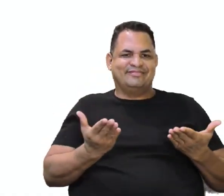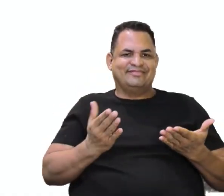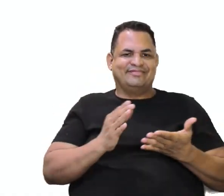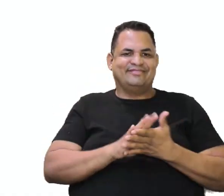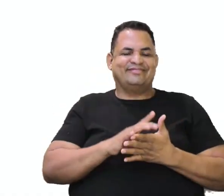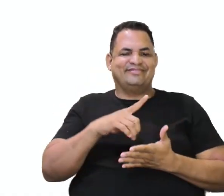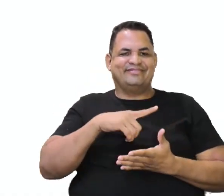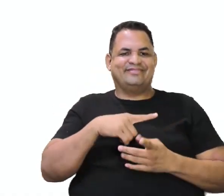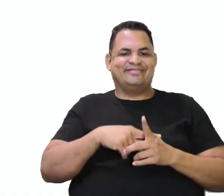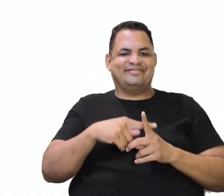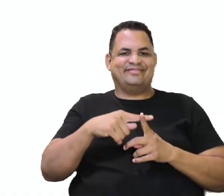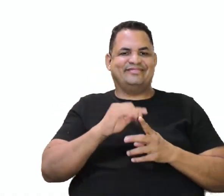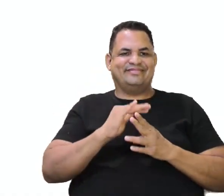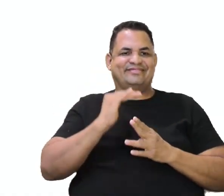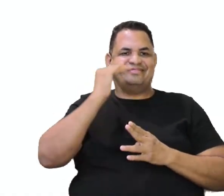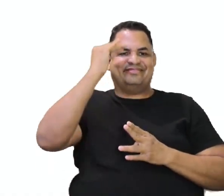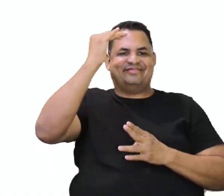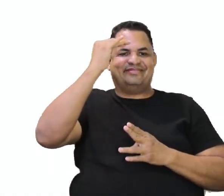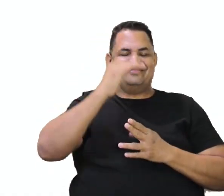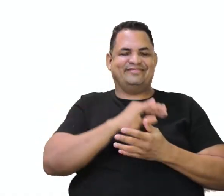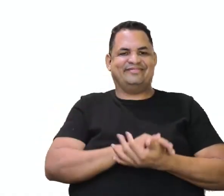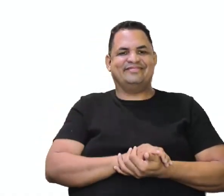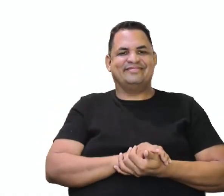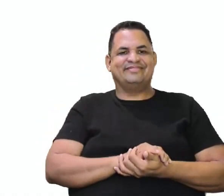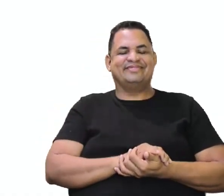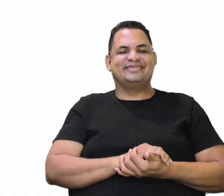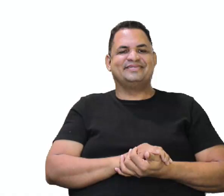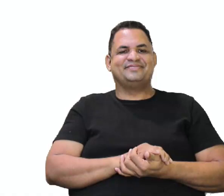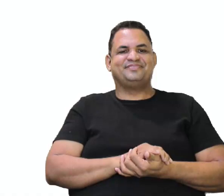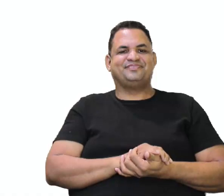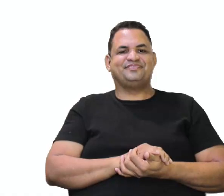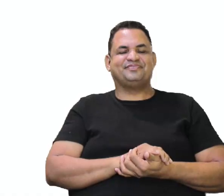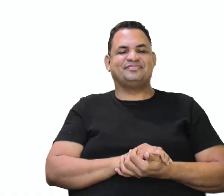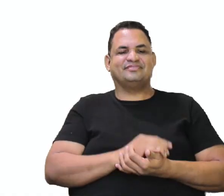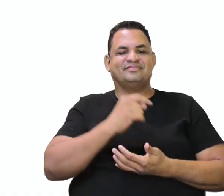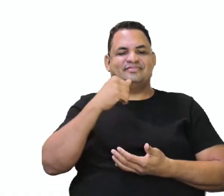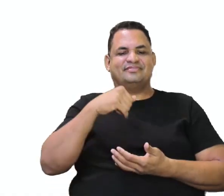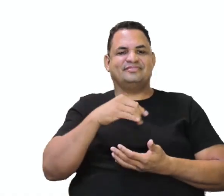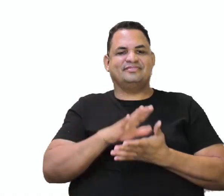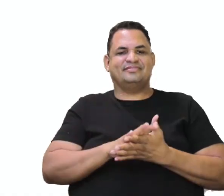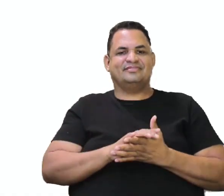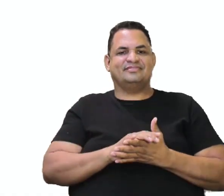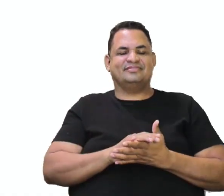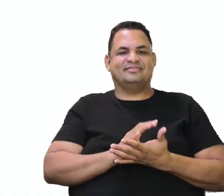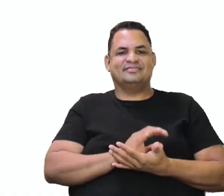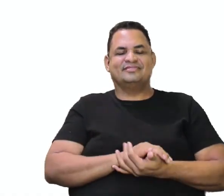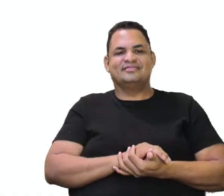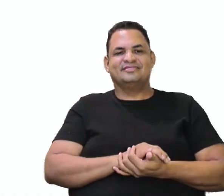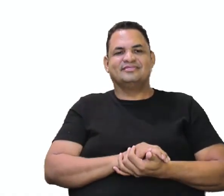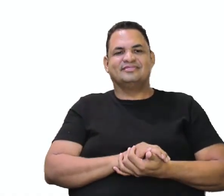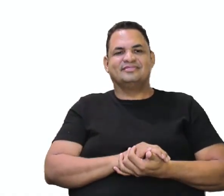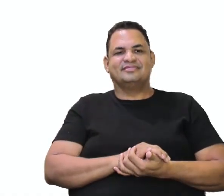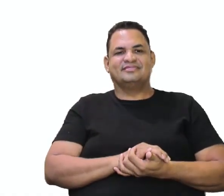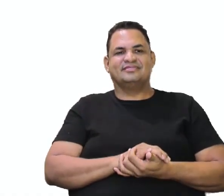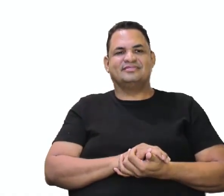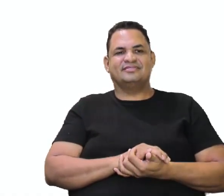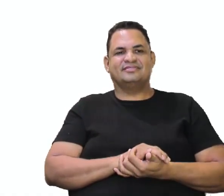Tem temperaturas muito mais elevadas aqui, nossa, aqui é um sol para cada um. Mas olha